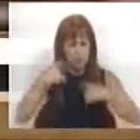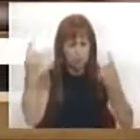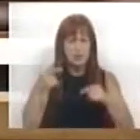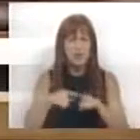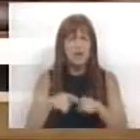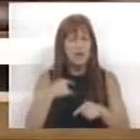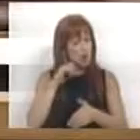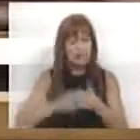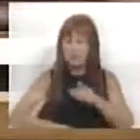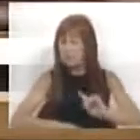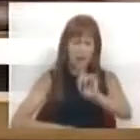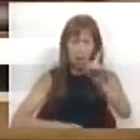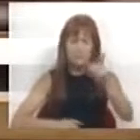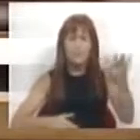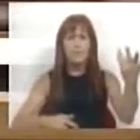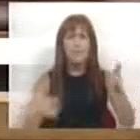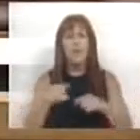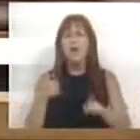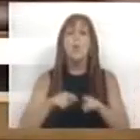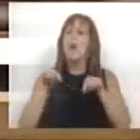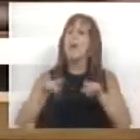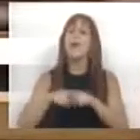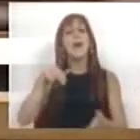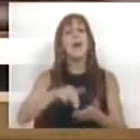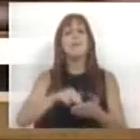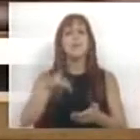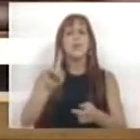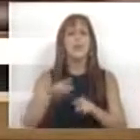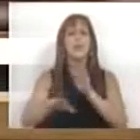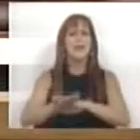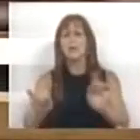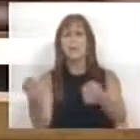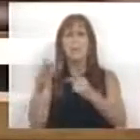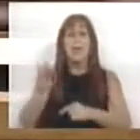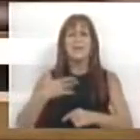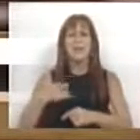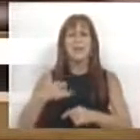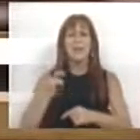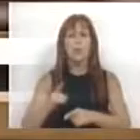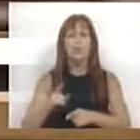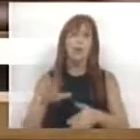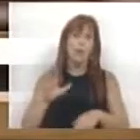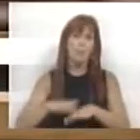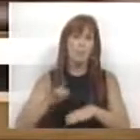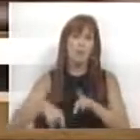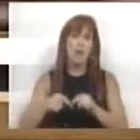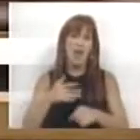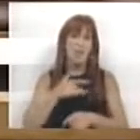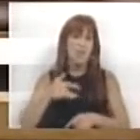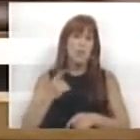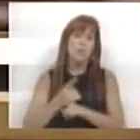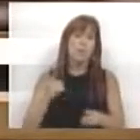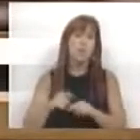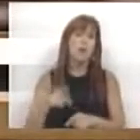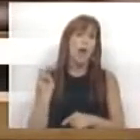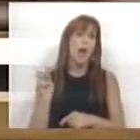e disso não abdicamos. Claro que não é essa a posição da direita, PSD e CDS, em relação à saúde,